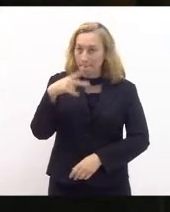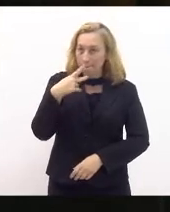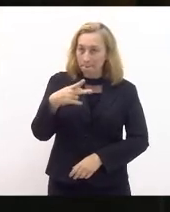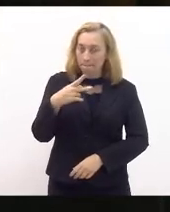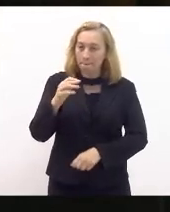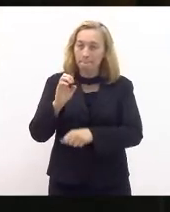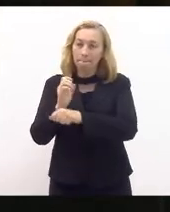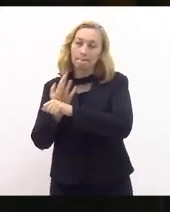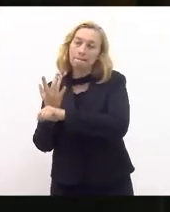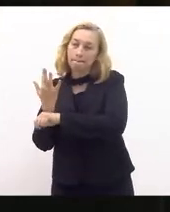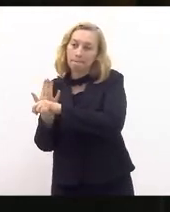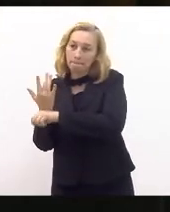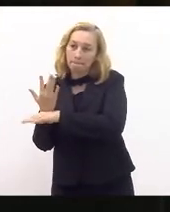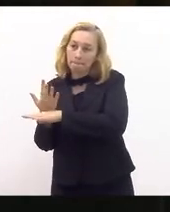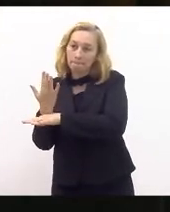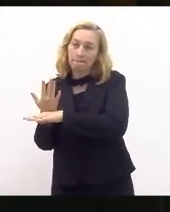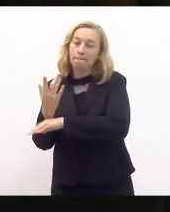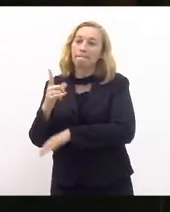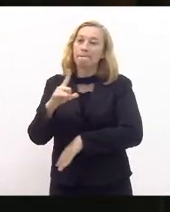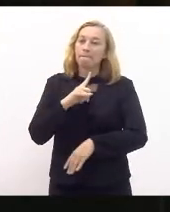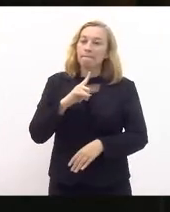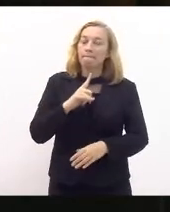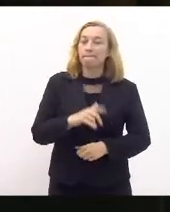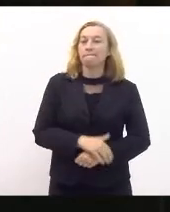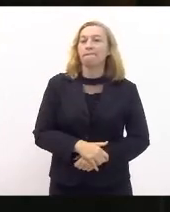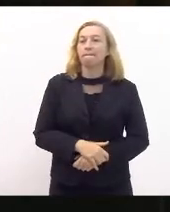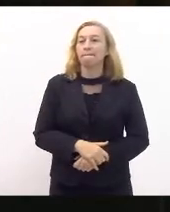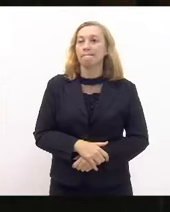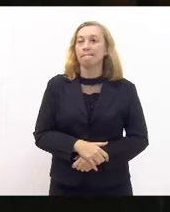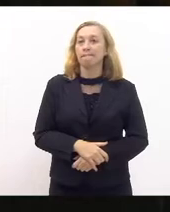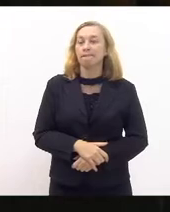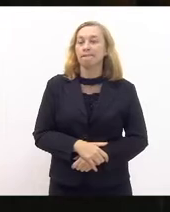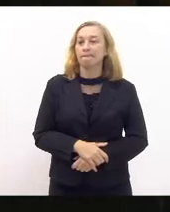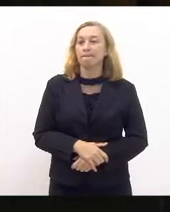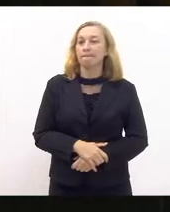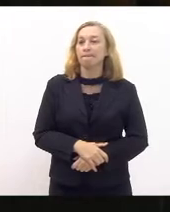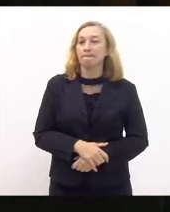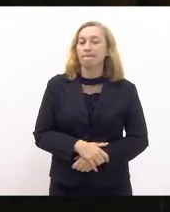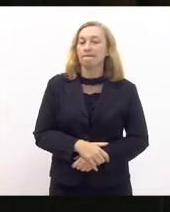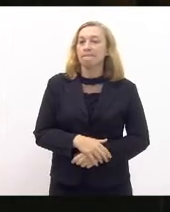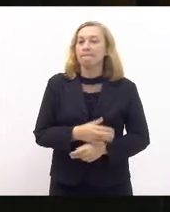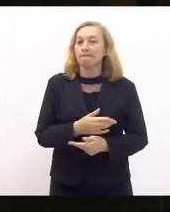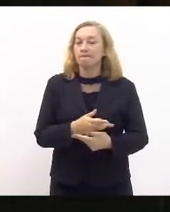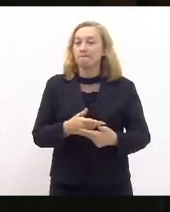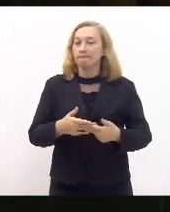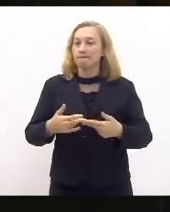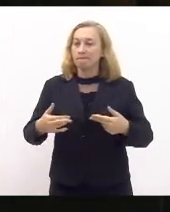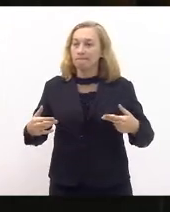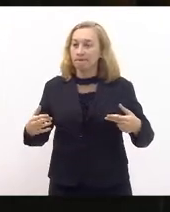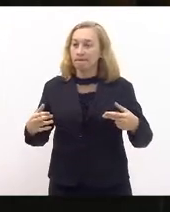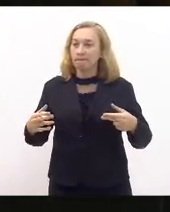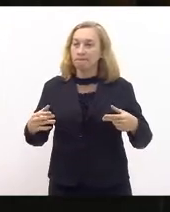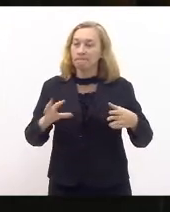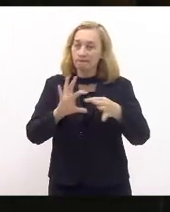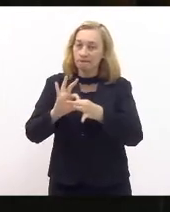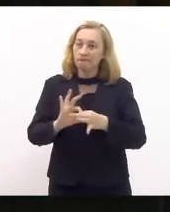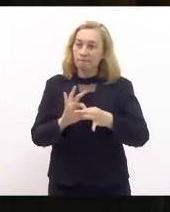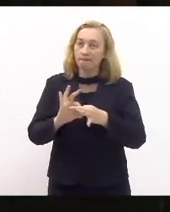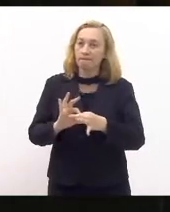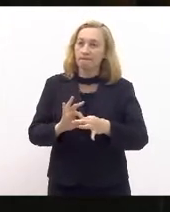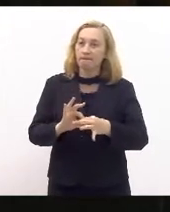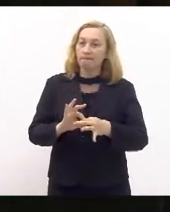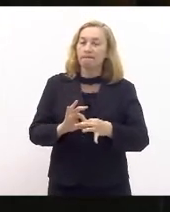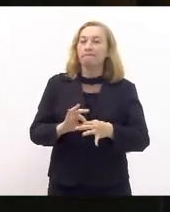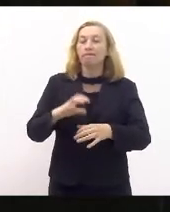em Duque de Caxias tem trilhado muito com a presença do Estado e aqui na capital também. Então, eu não